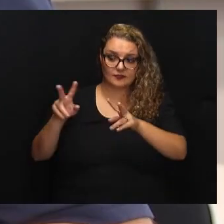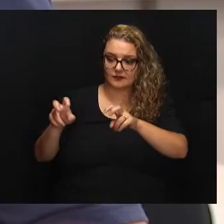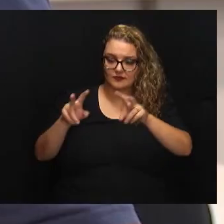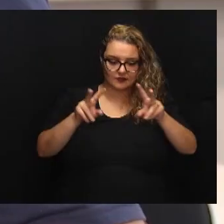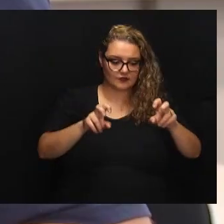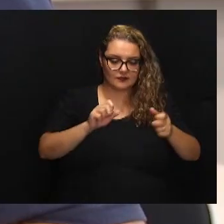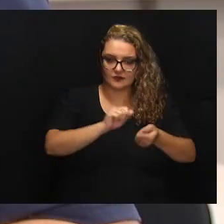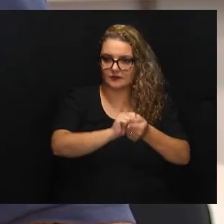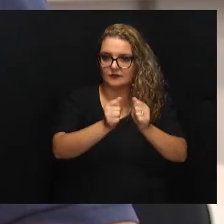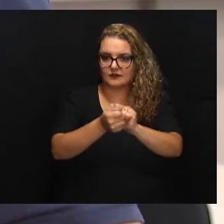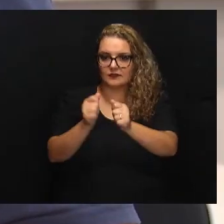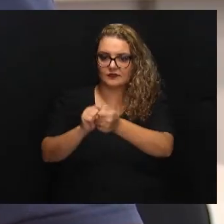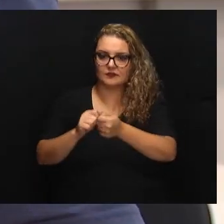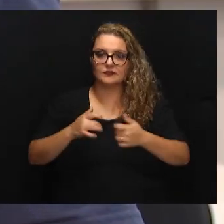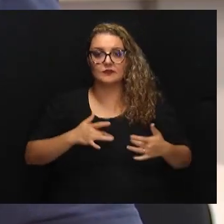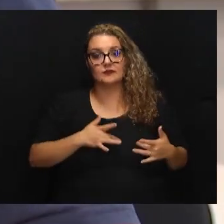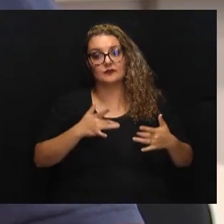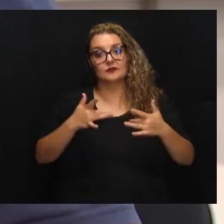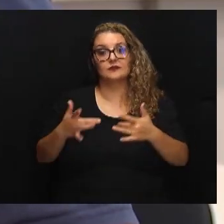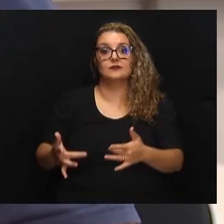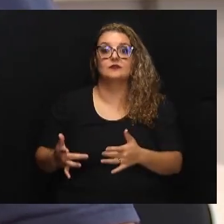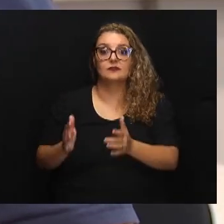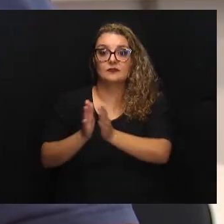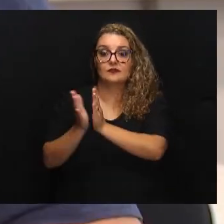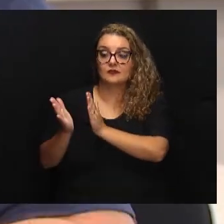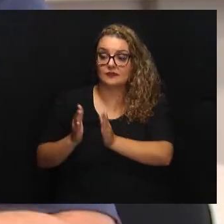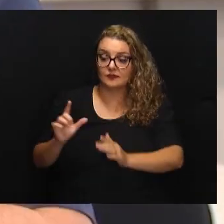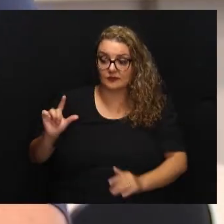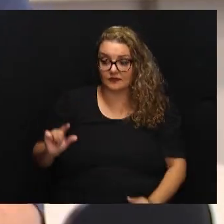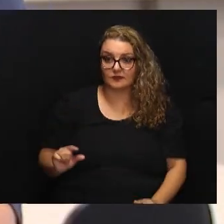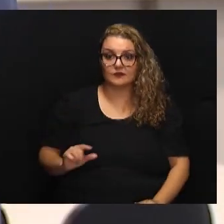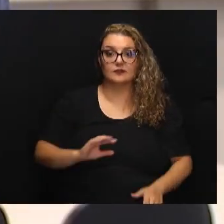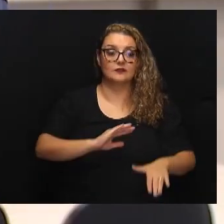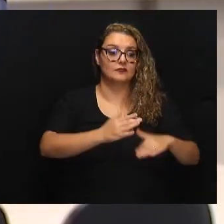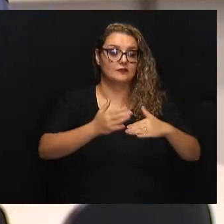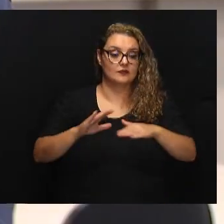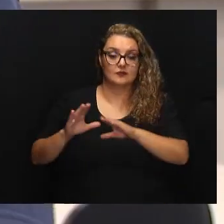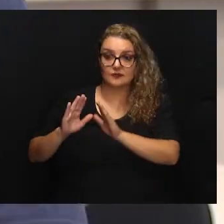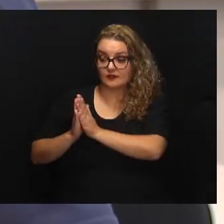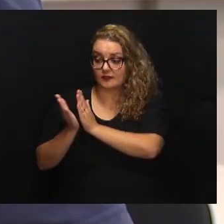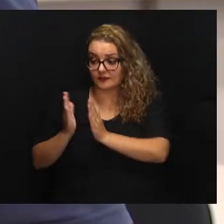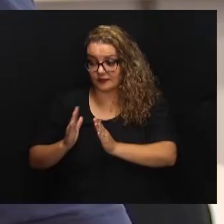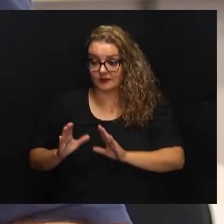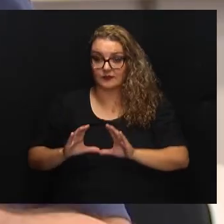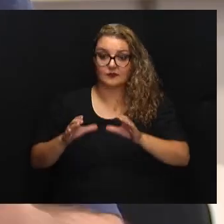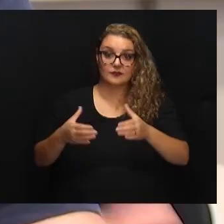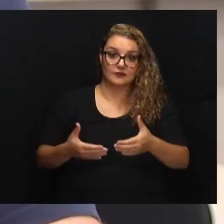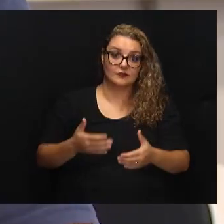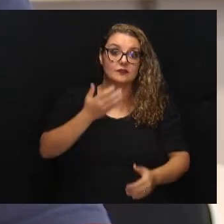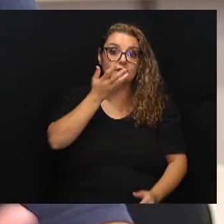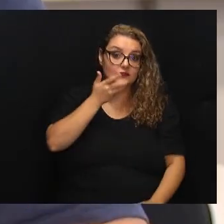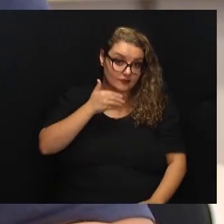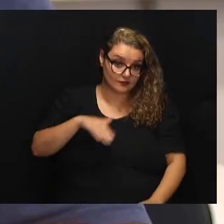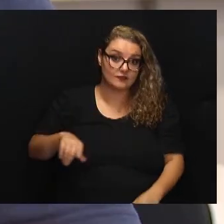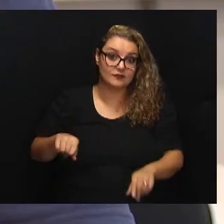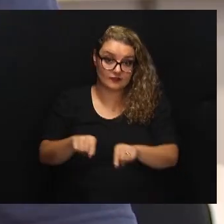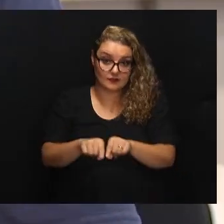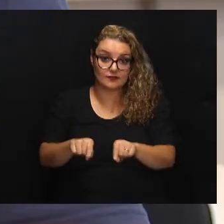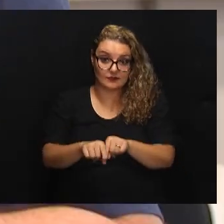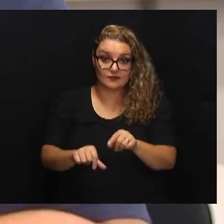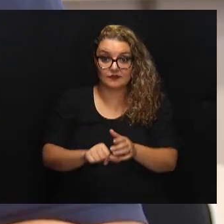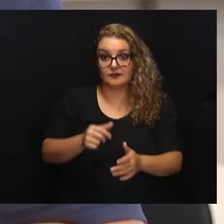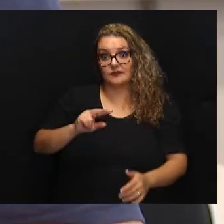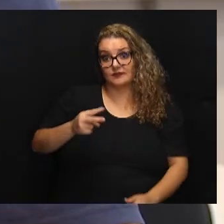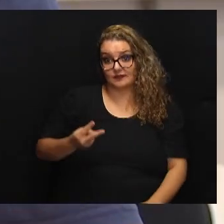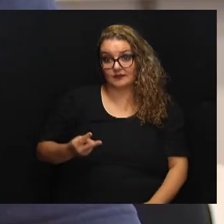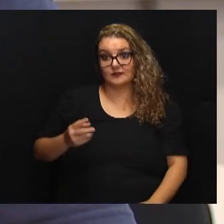gente escolhe o livro por temas, por adequação, e faz doação para pequenas bibliotecas de bairro, bibliotecas comunitárias e